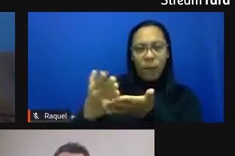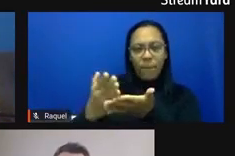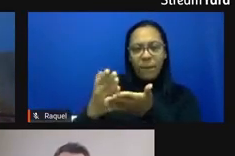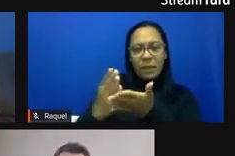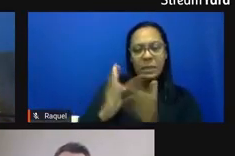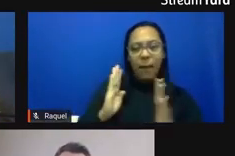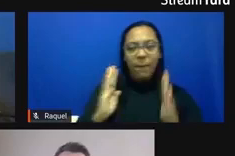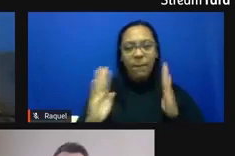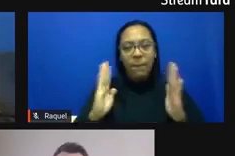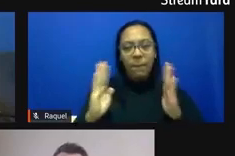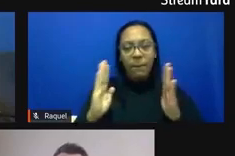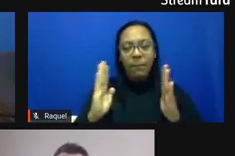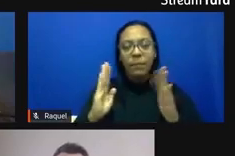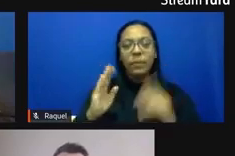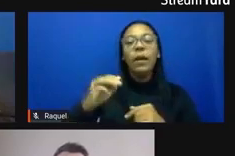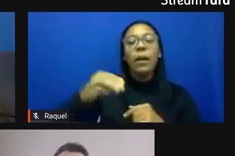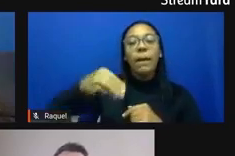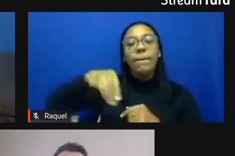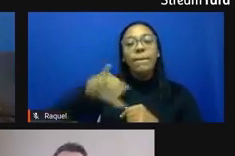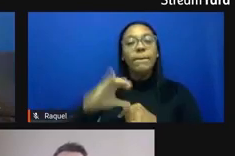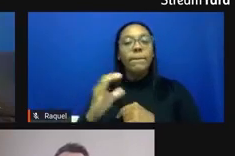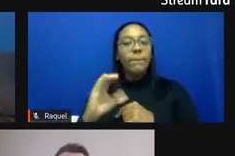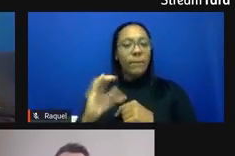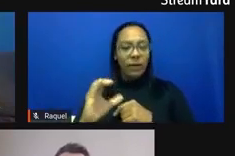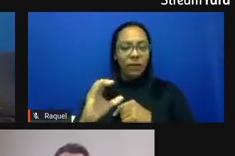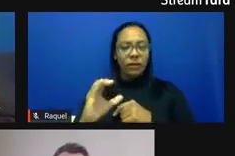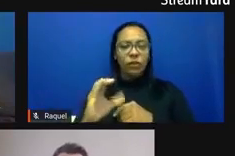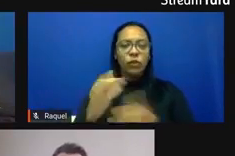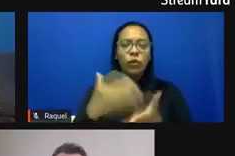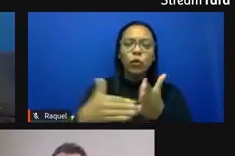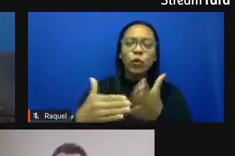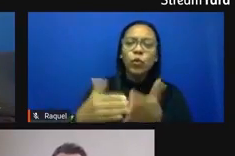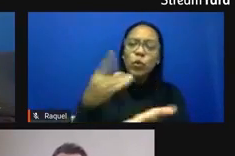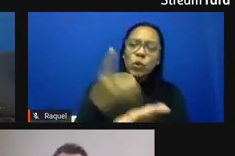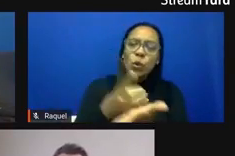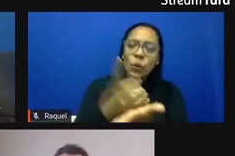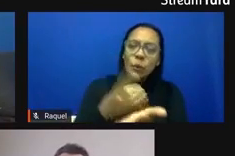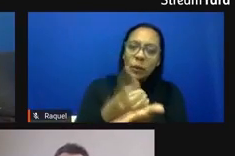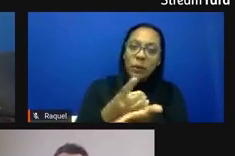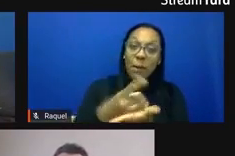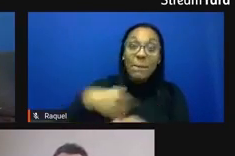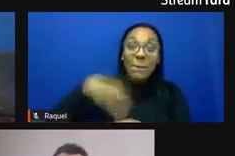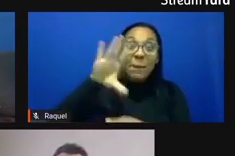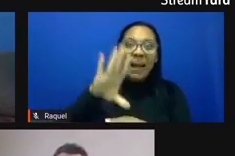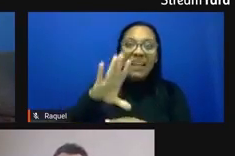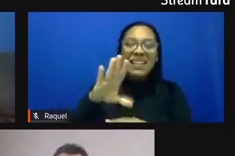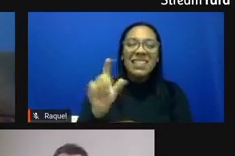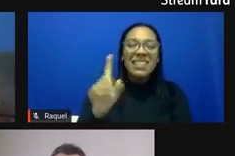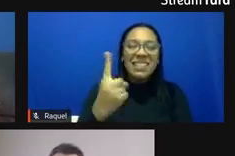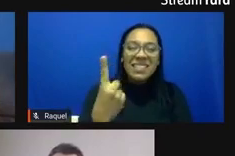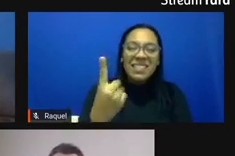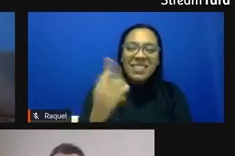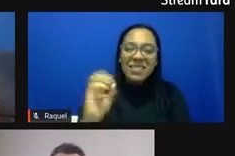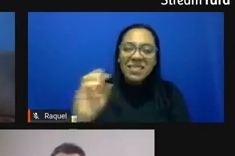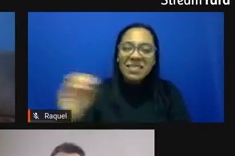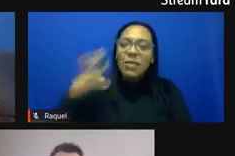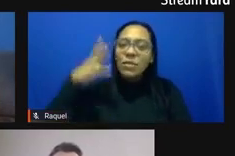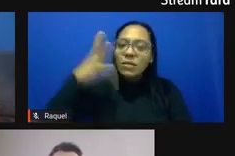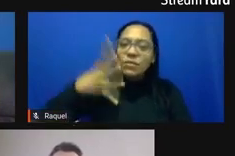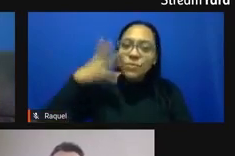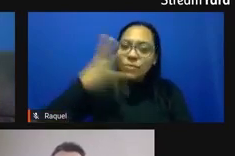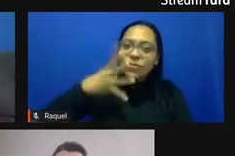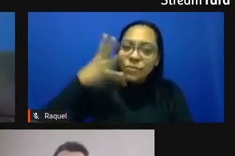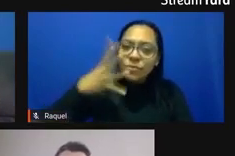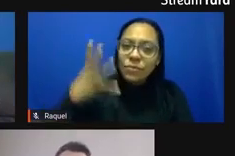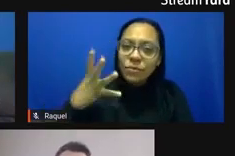portfólio ali do nosso trabalho, né, tudo documentado, mais de 100 falas públicas. Em todas elas, essas